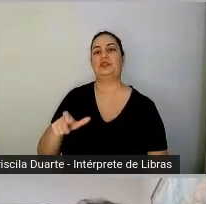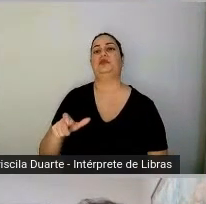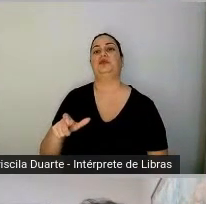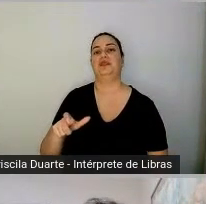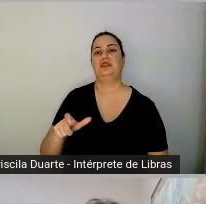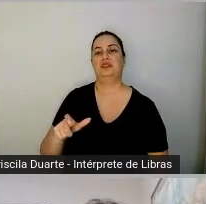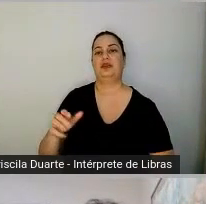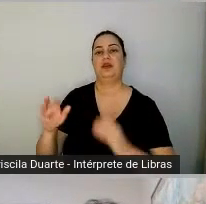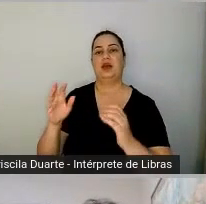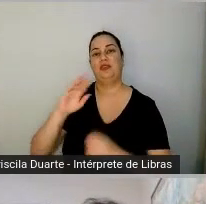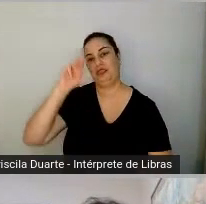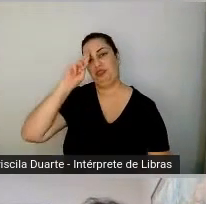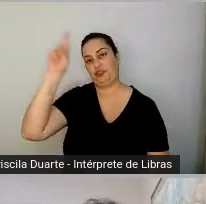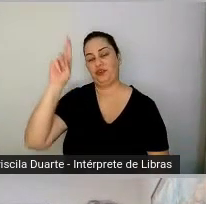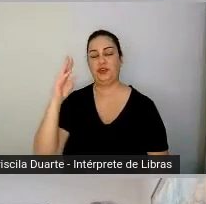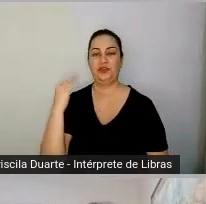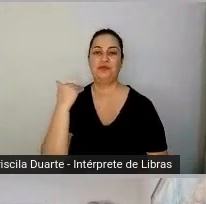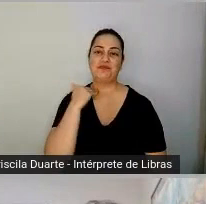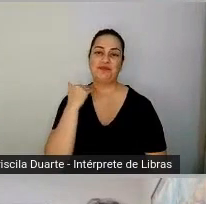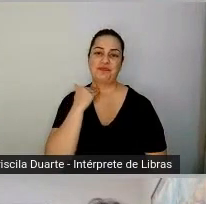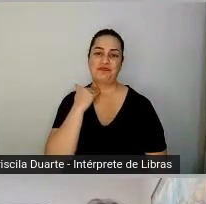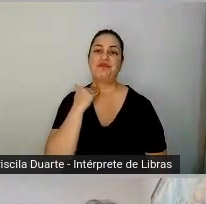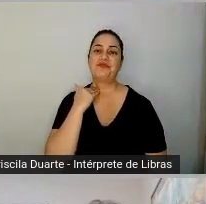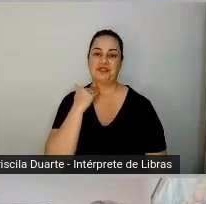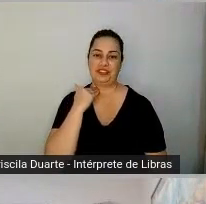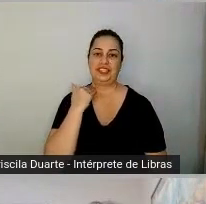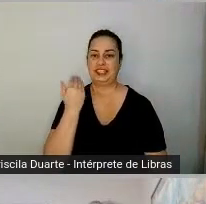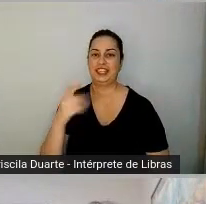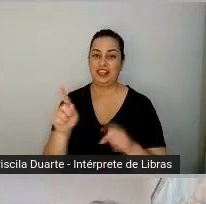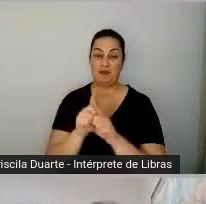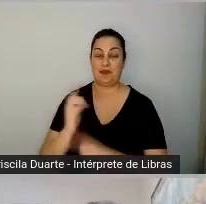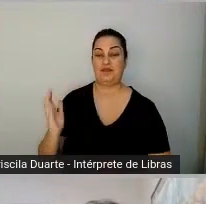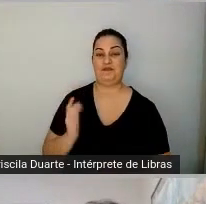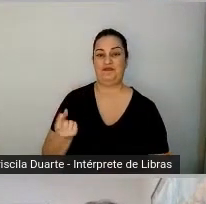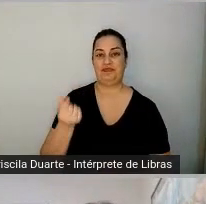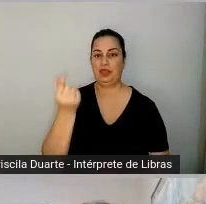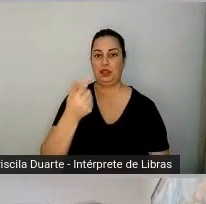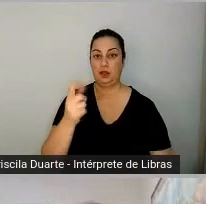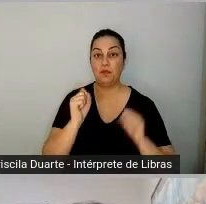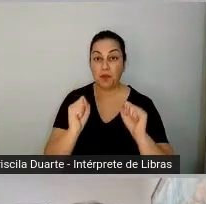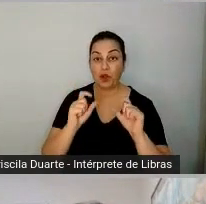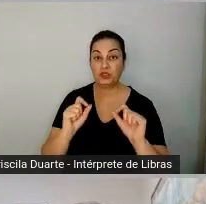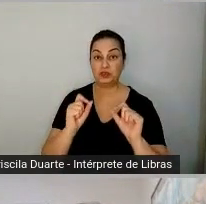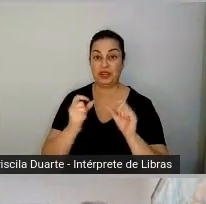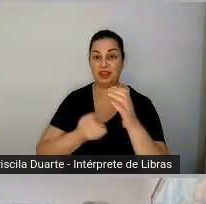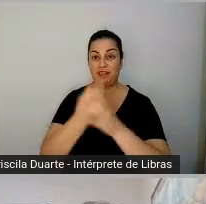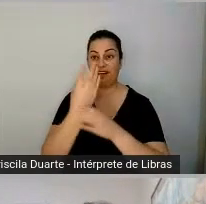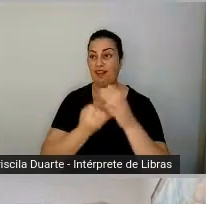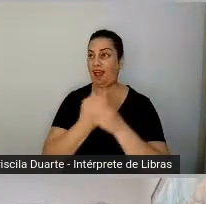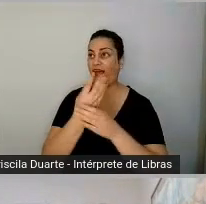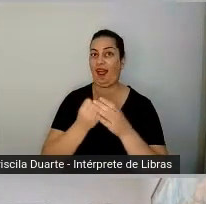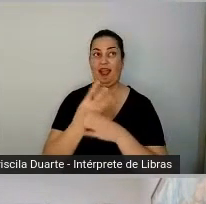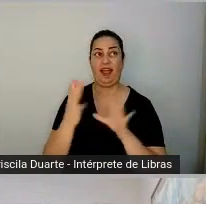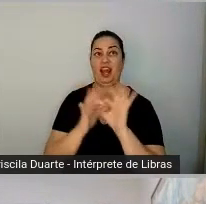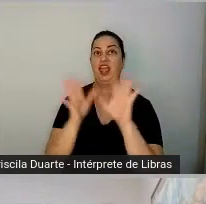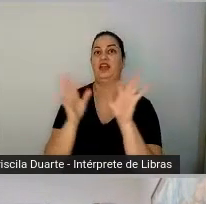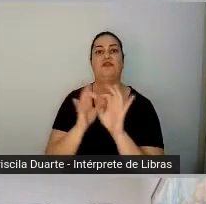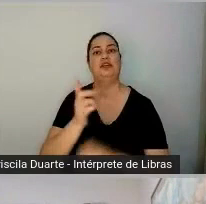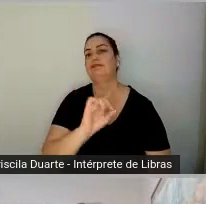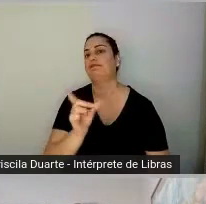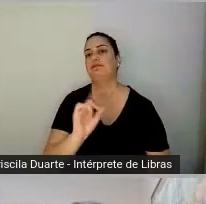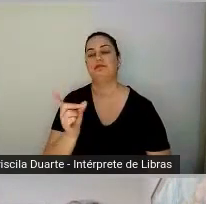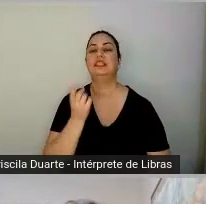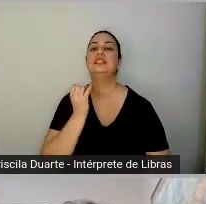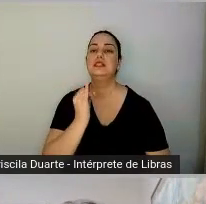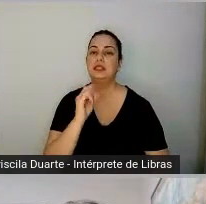fosse possível, né, criar riqueza do nada, só por emitir moeda, quando na verdade, quando você emite moeda e